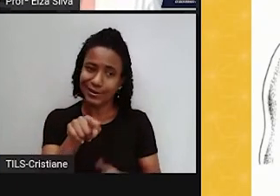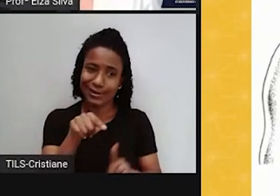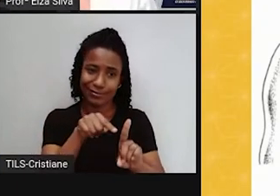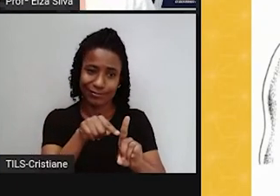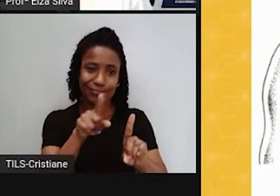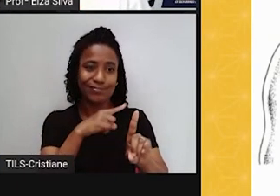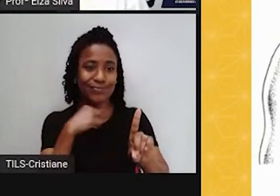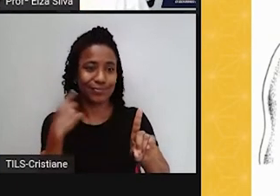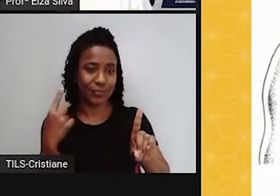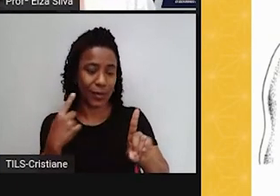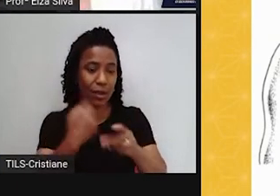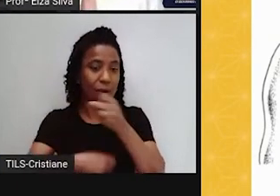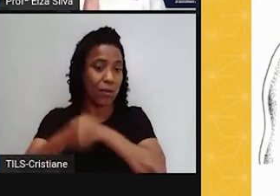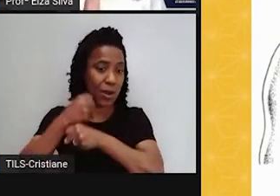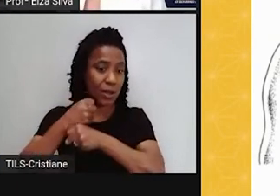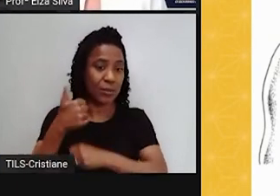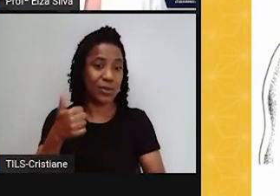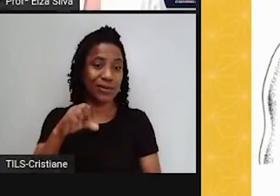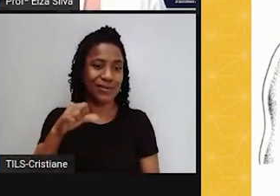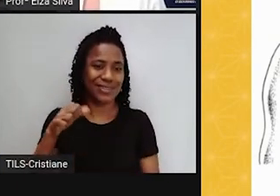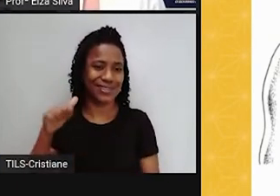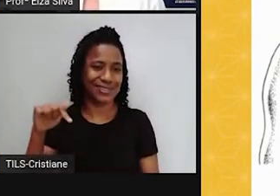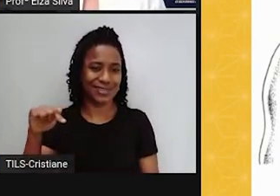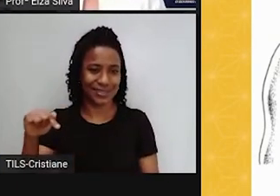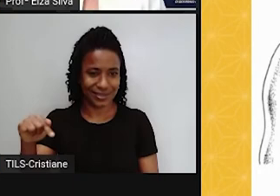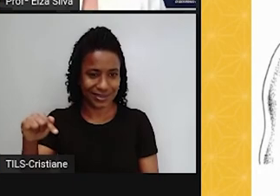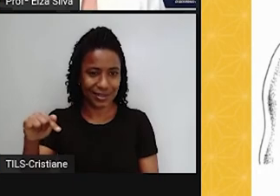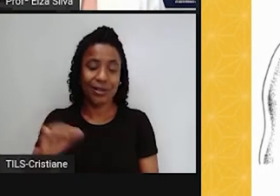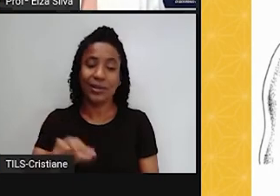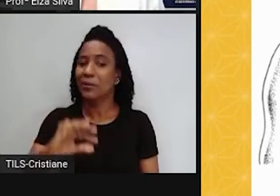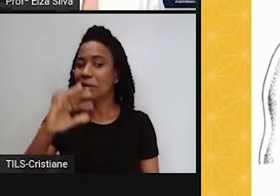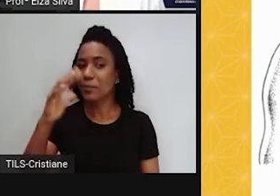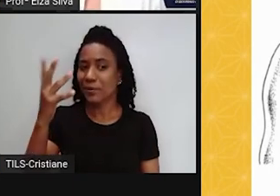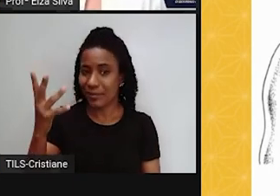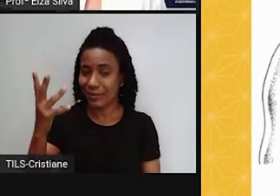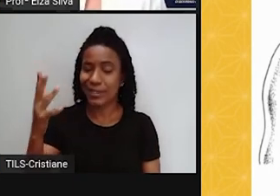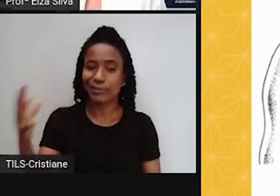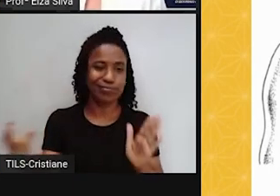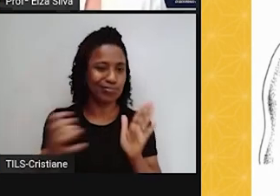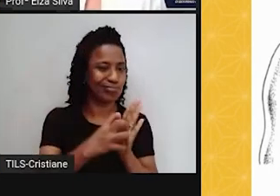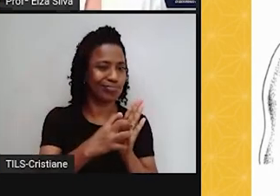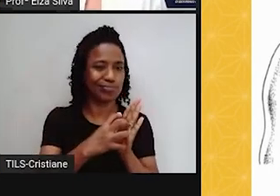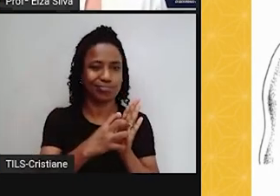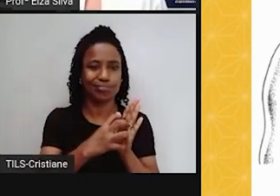em 1997. Ele foi vítima do HIV.